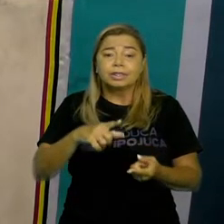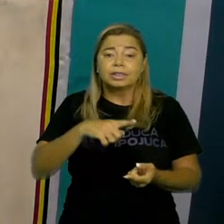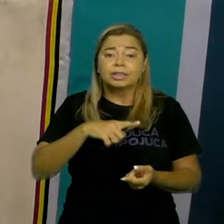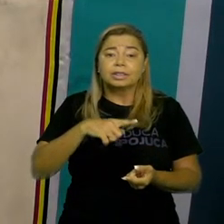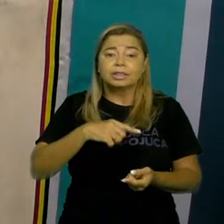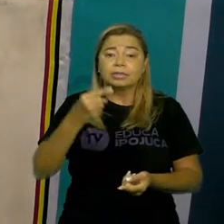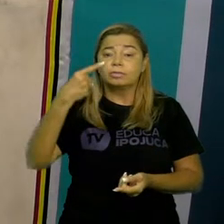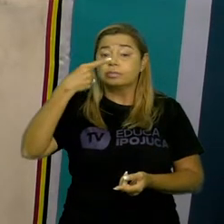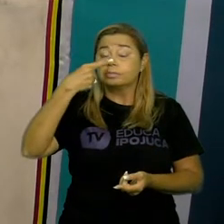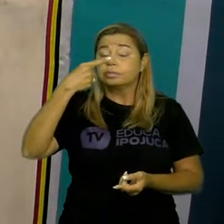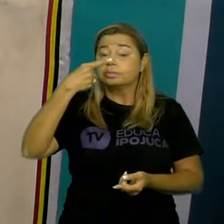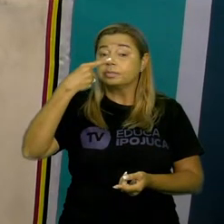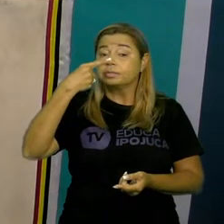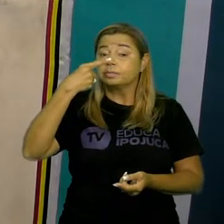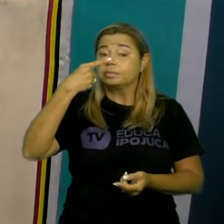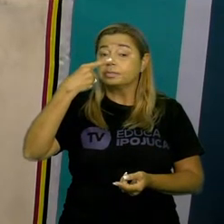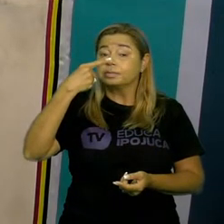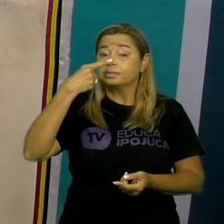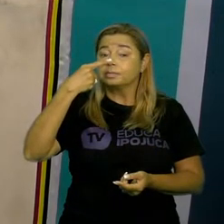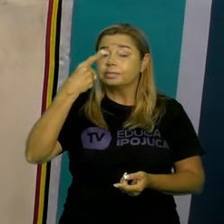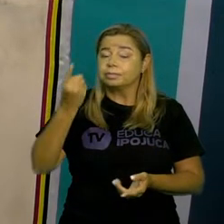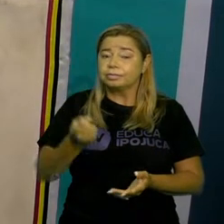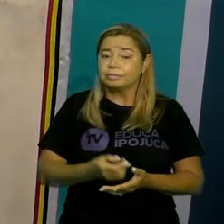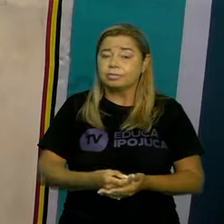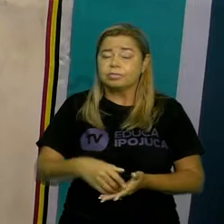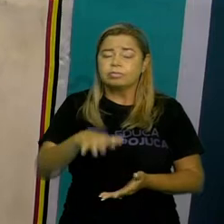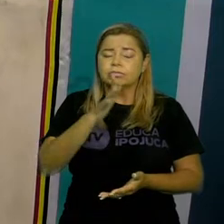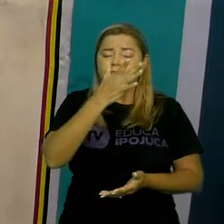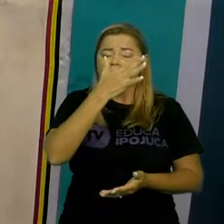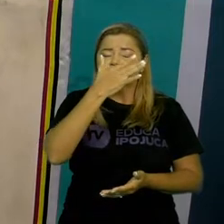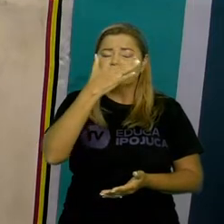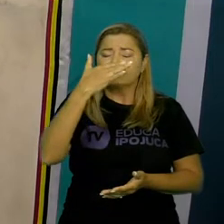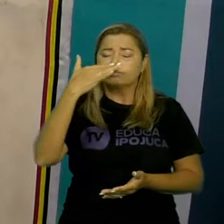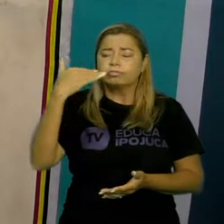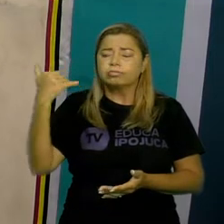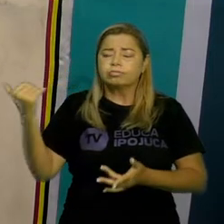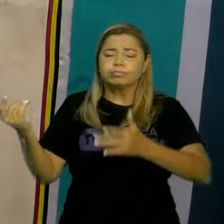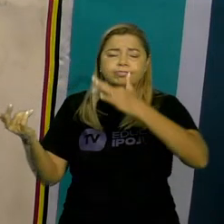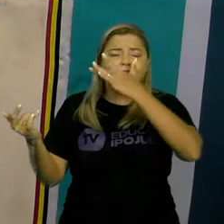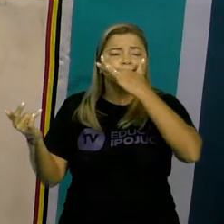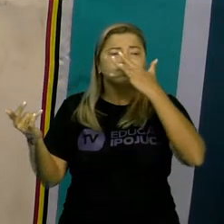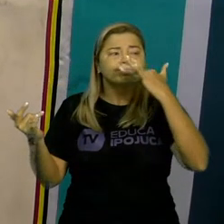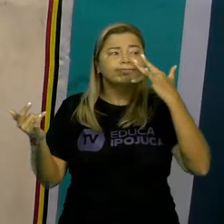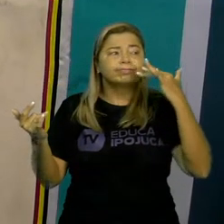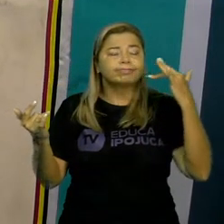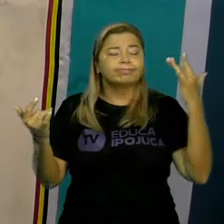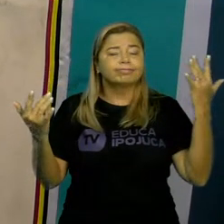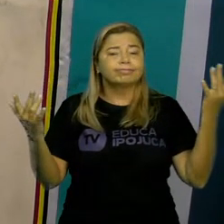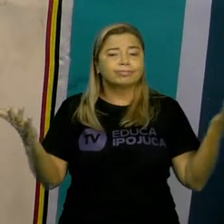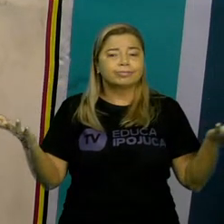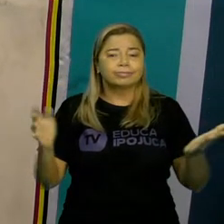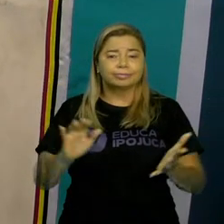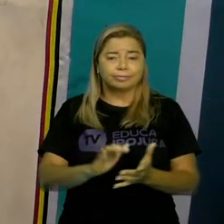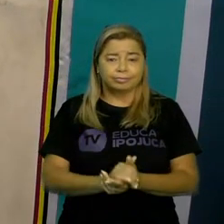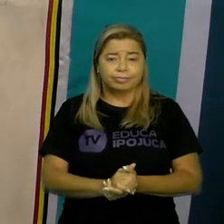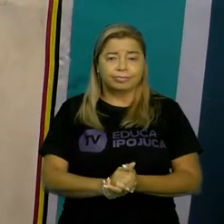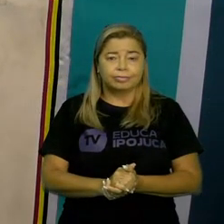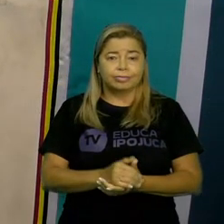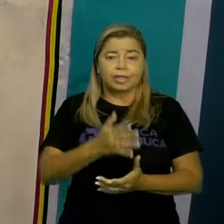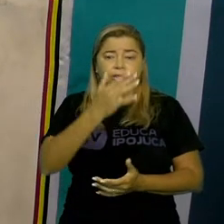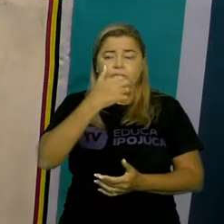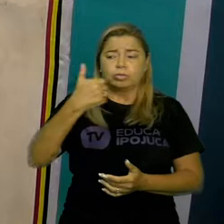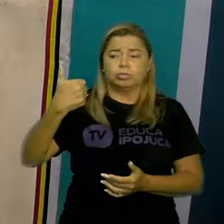o nariz, que a gente usa para sentir o cheiro. O cheiro